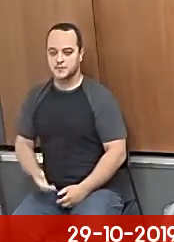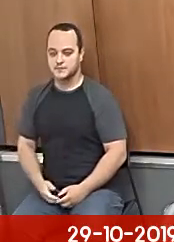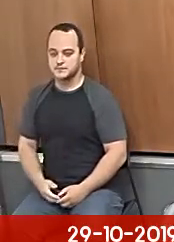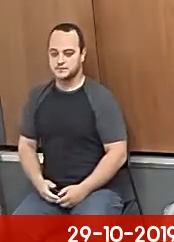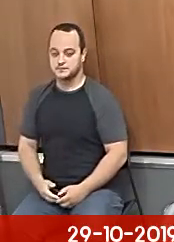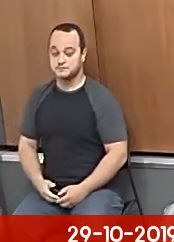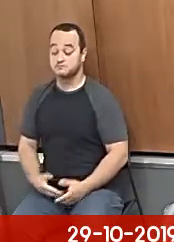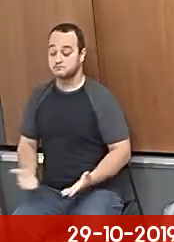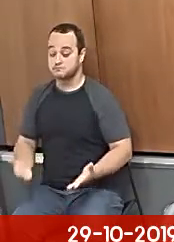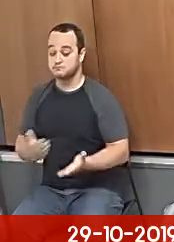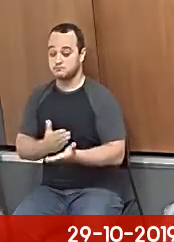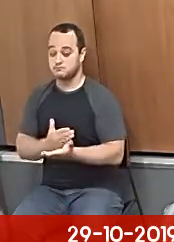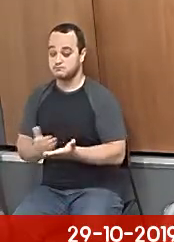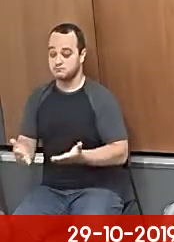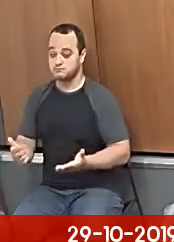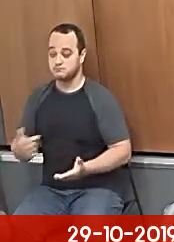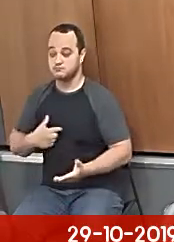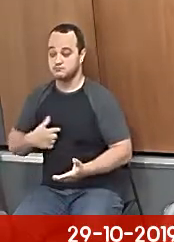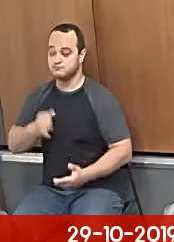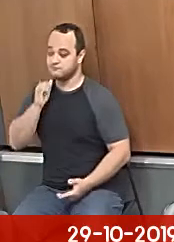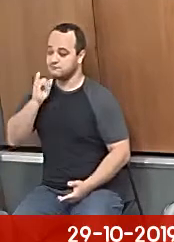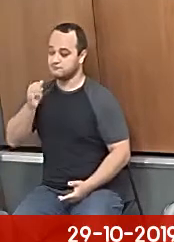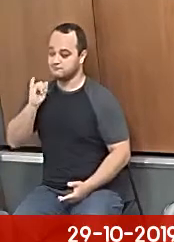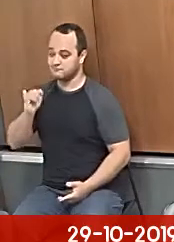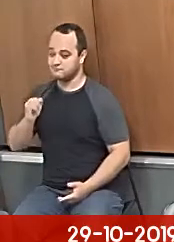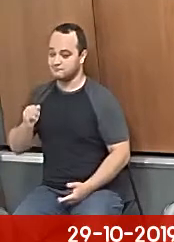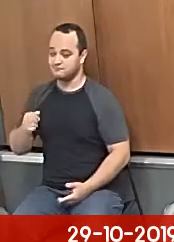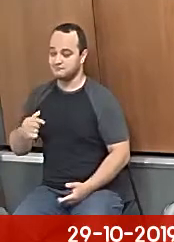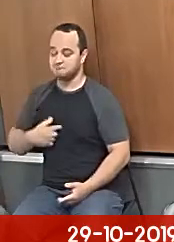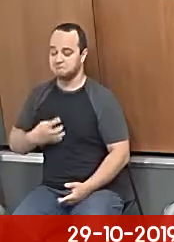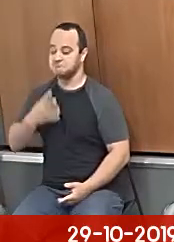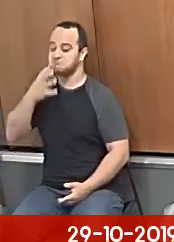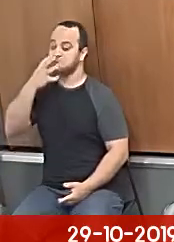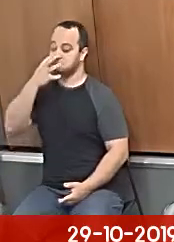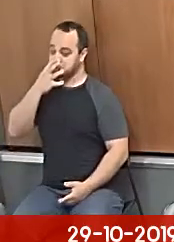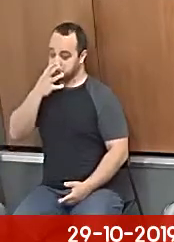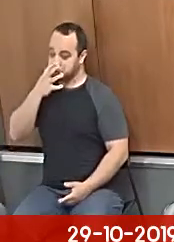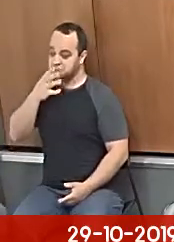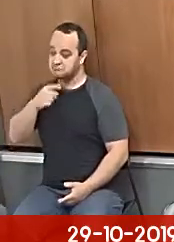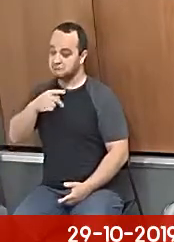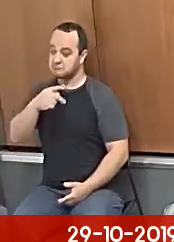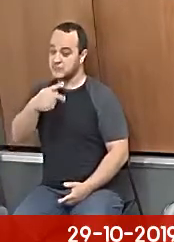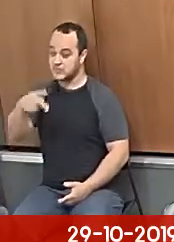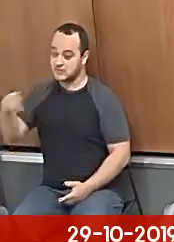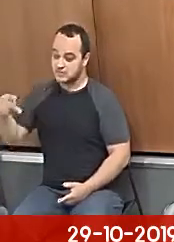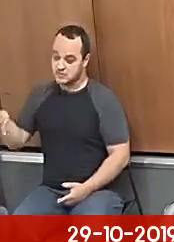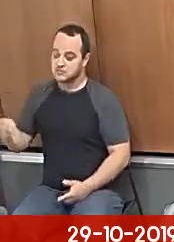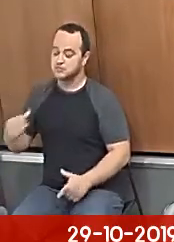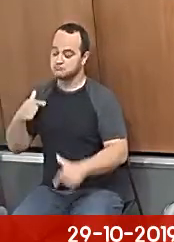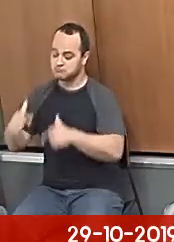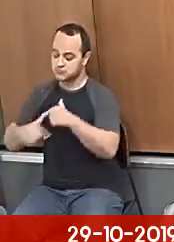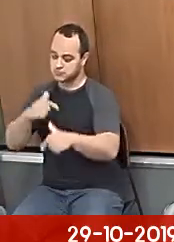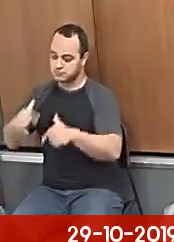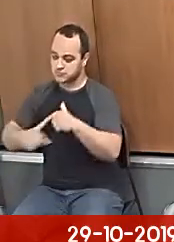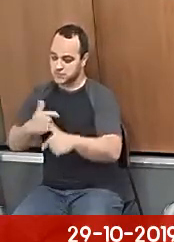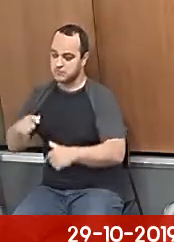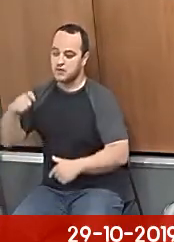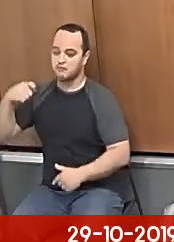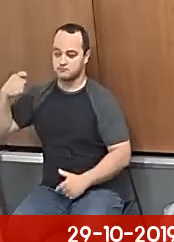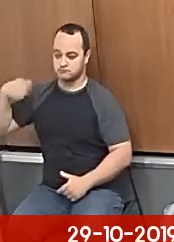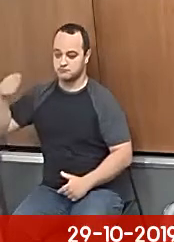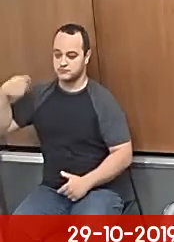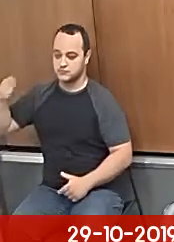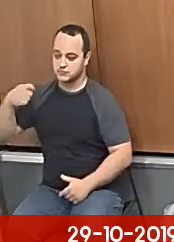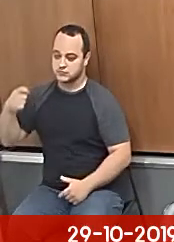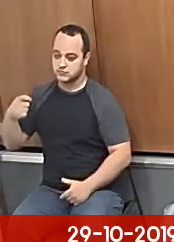Inicialmente, eu queria confidencializar que estou até muito impressionado com o trabalho da associação, né?